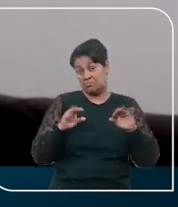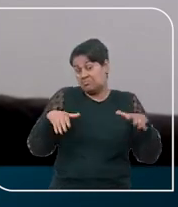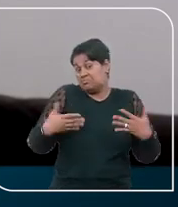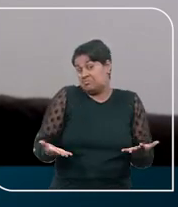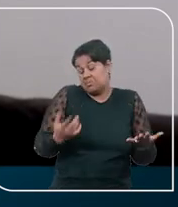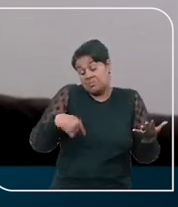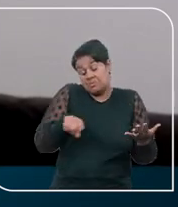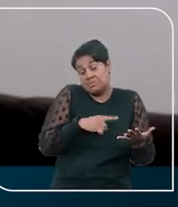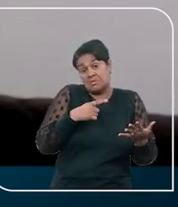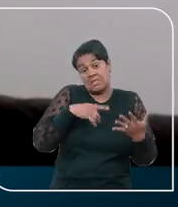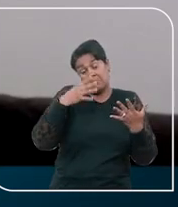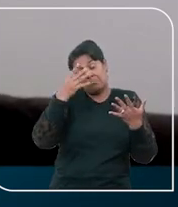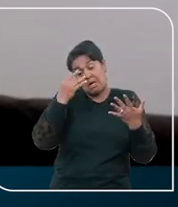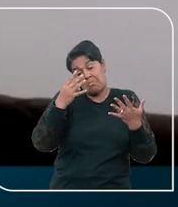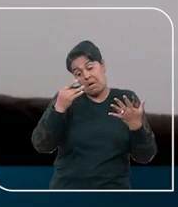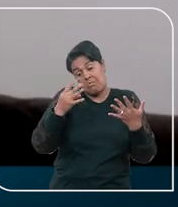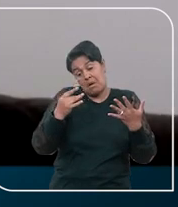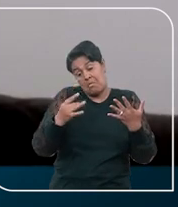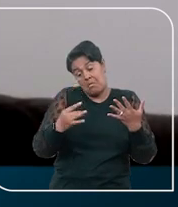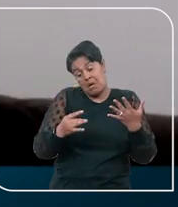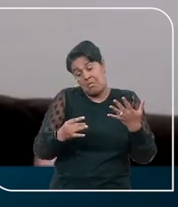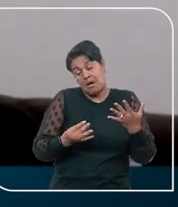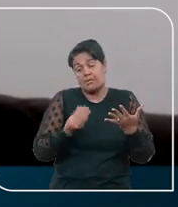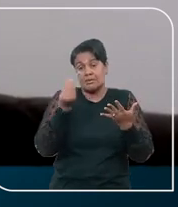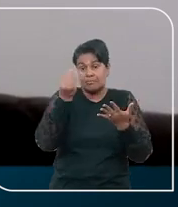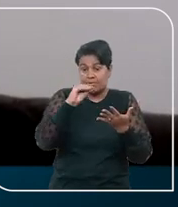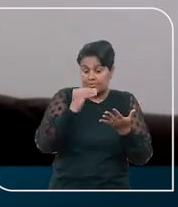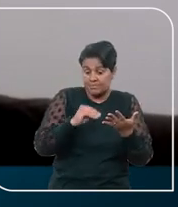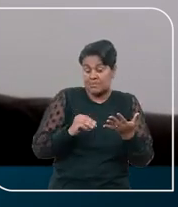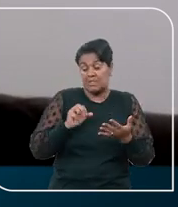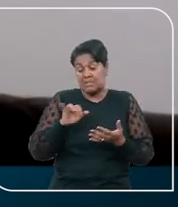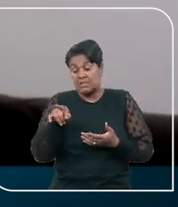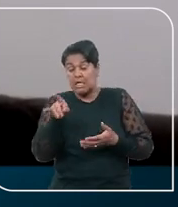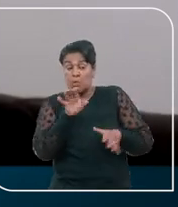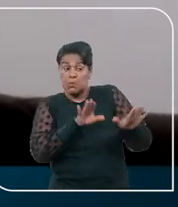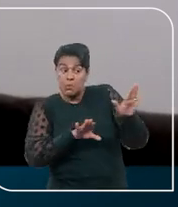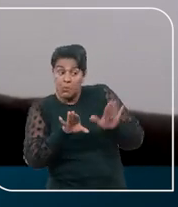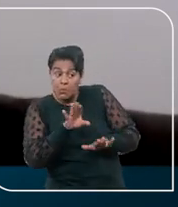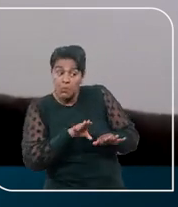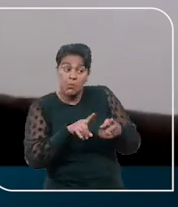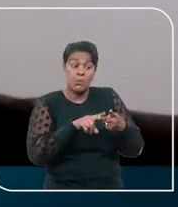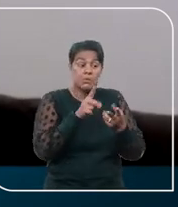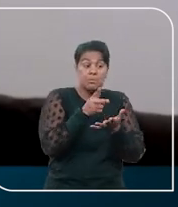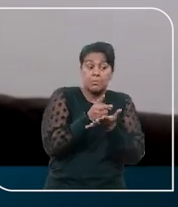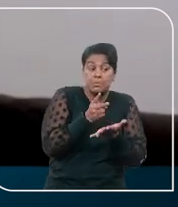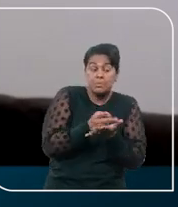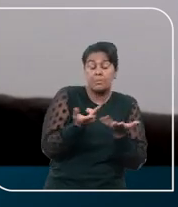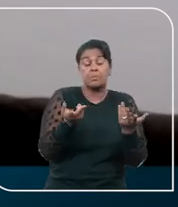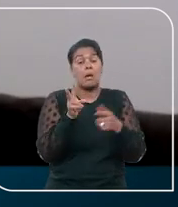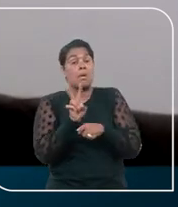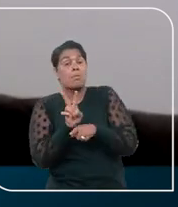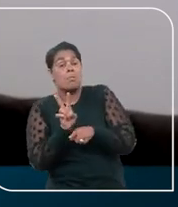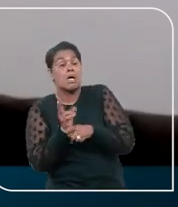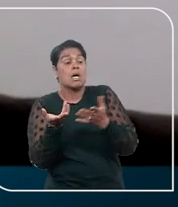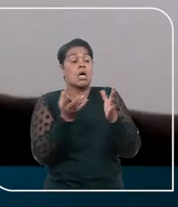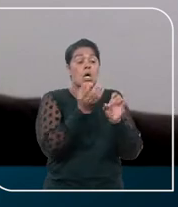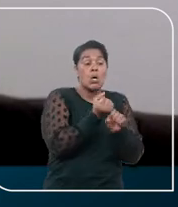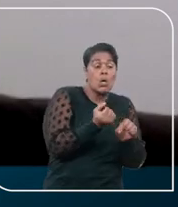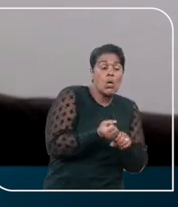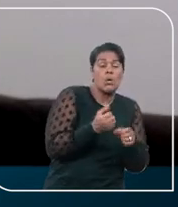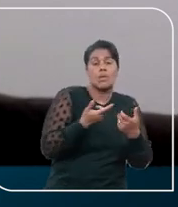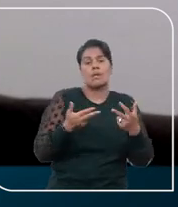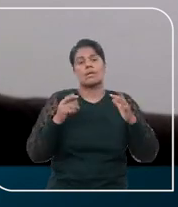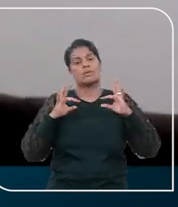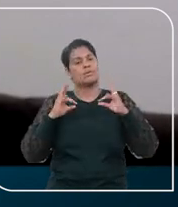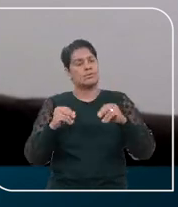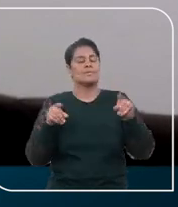todos os desdobramentos referentes a cuidado da manutenção e conservação das partes comuns, da prestação de contas e, sem sombra